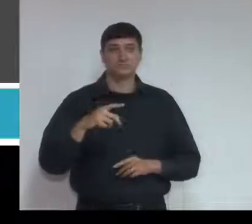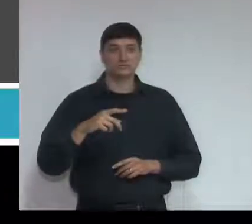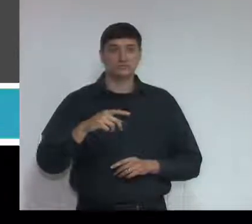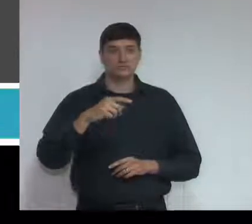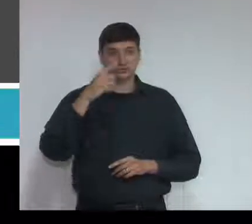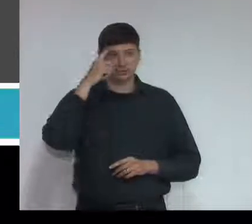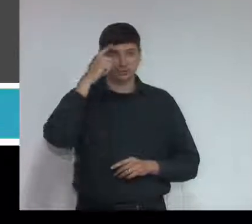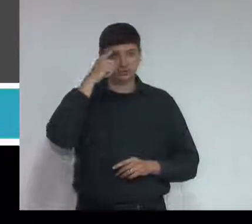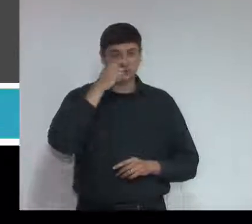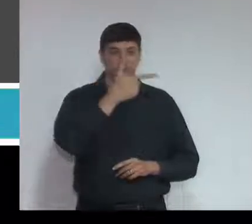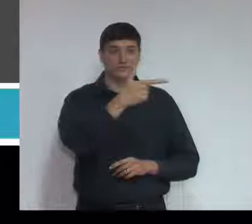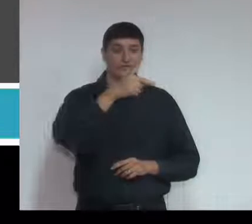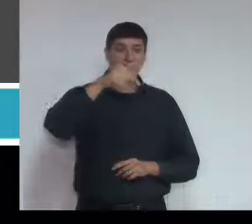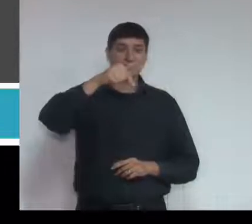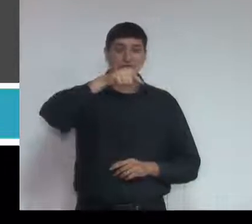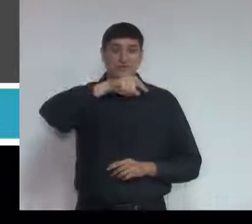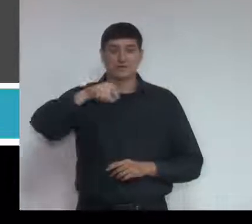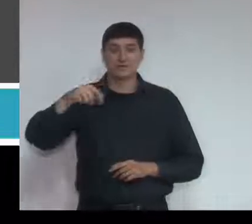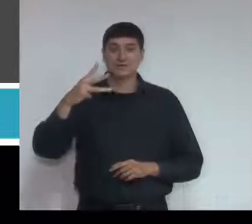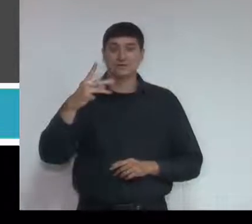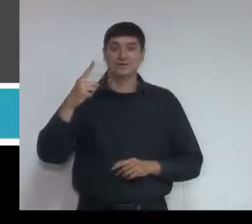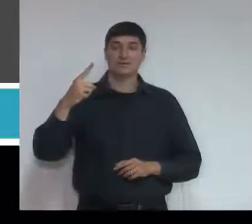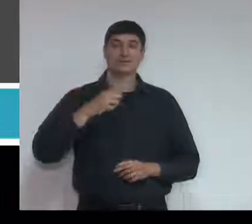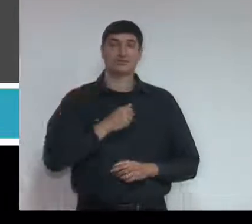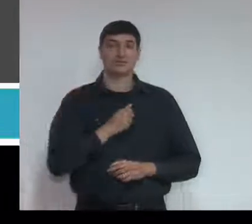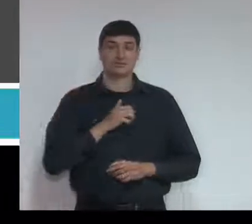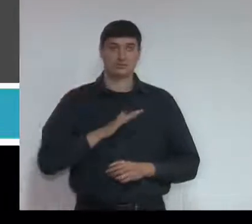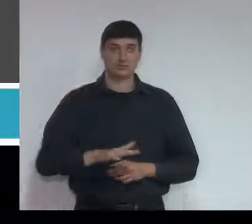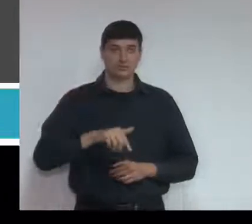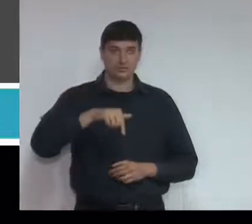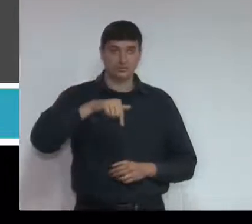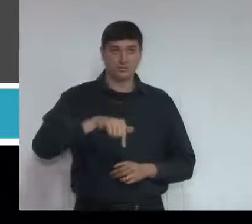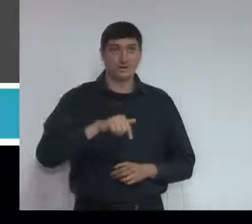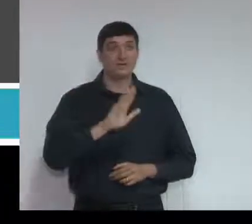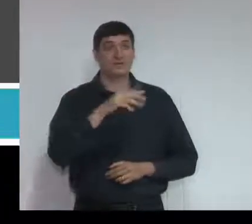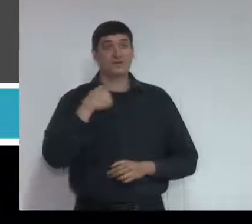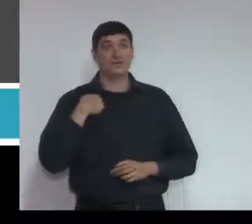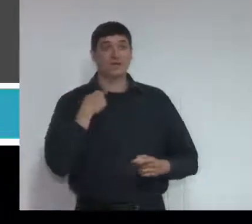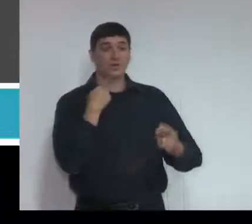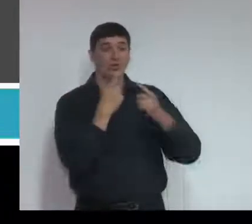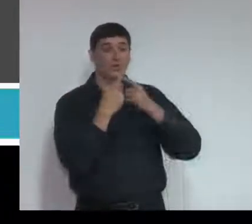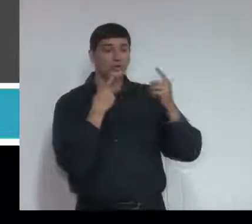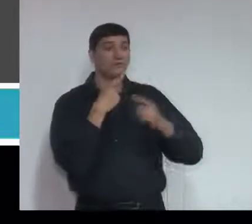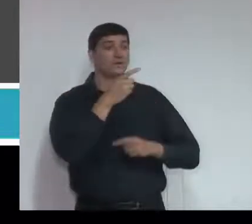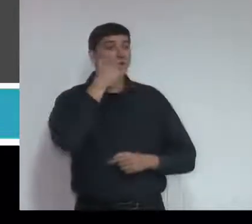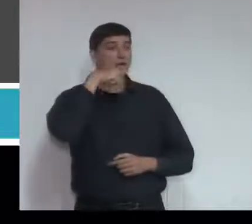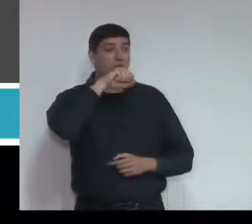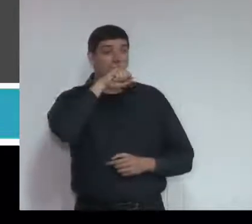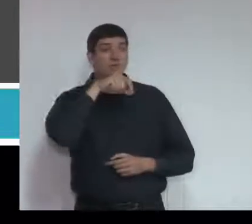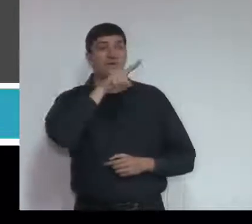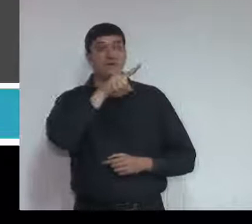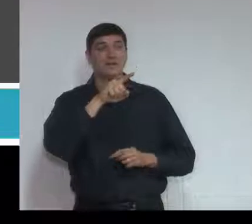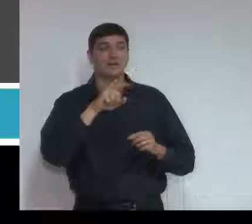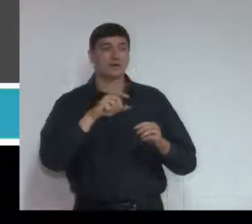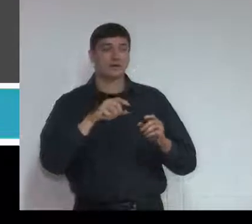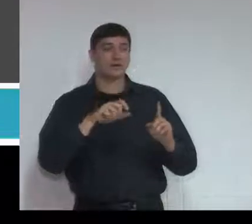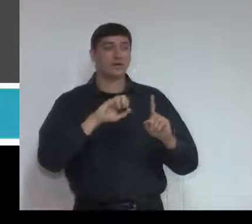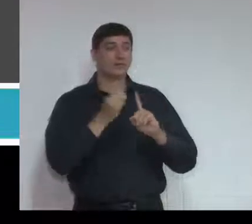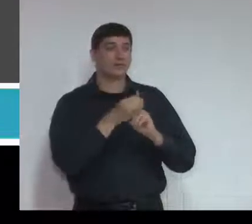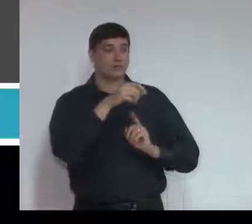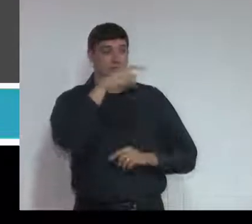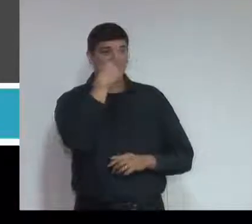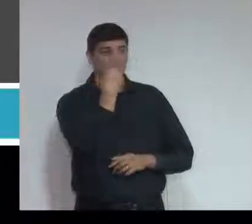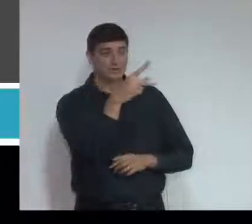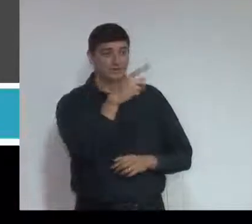dia 27 ao dia 31 de agosto, mas conversando com algumas mães, conversando com alguns membros do Conselho, eles já pediram para que